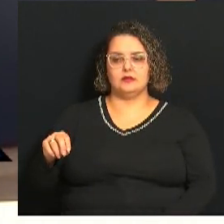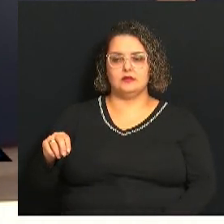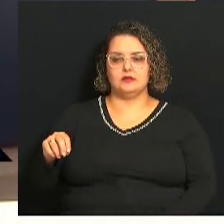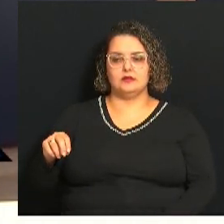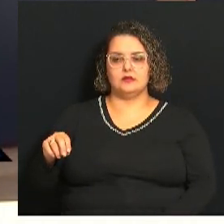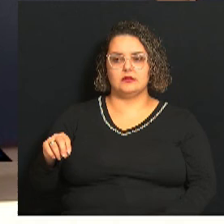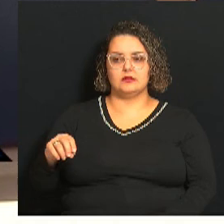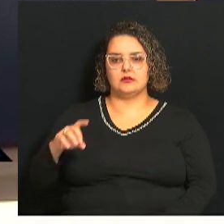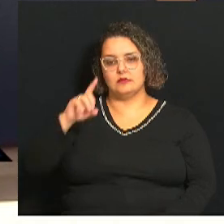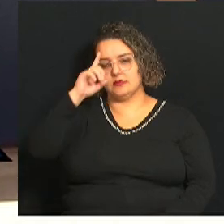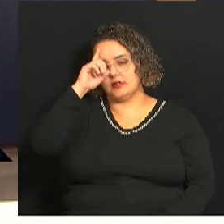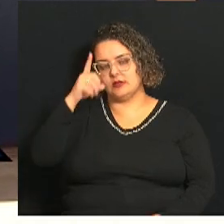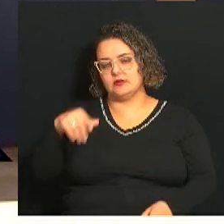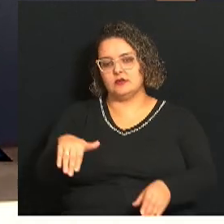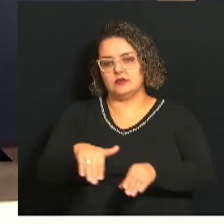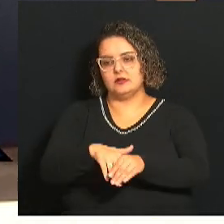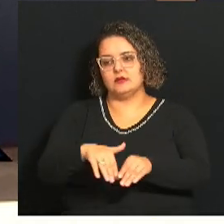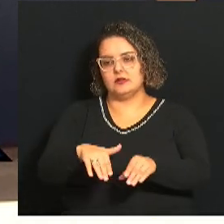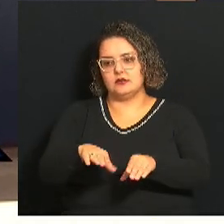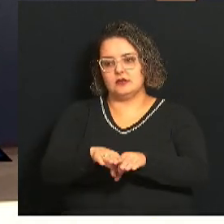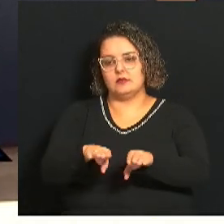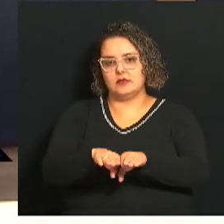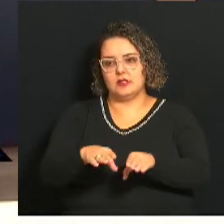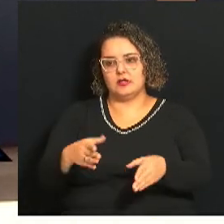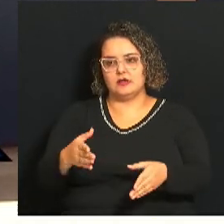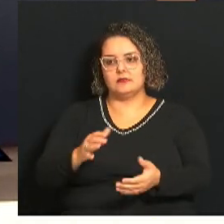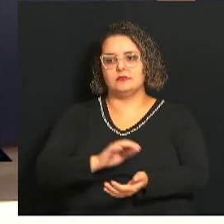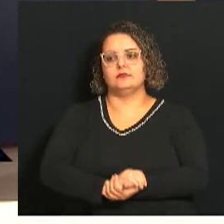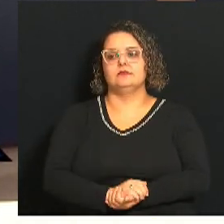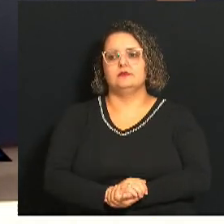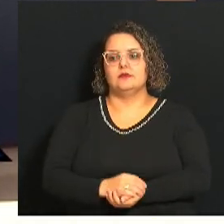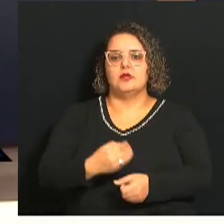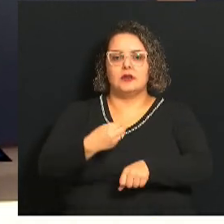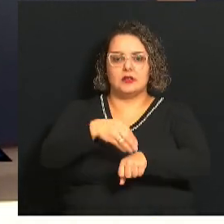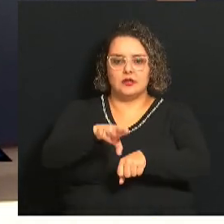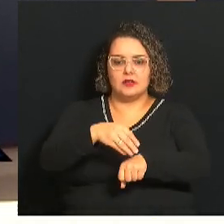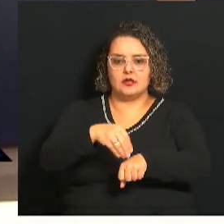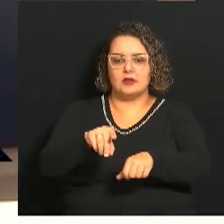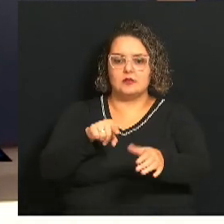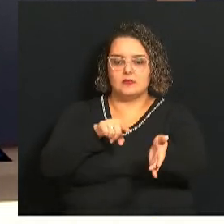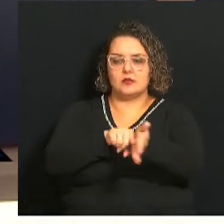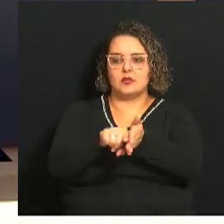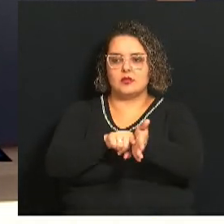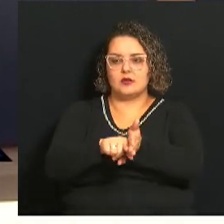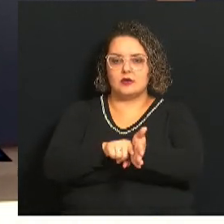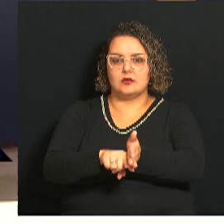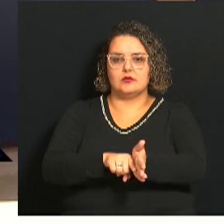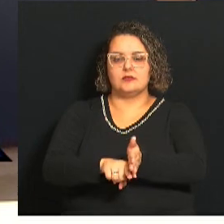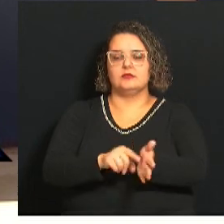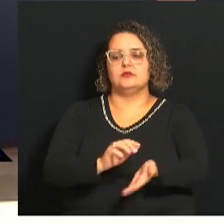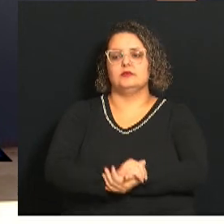mandou Nova Terra Ambiental, que encaminharam aqui